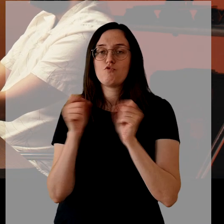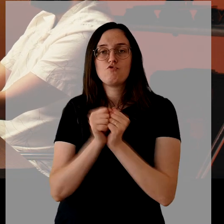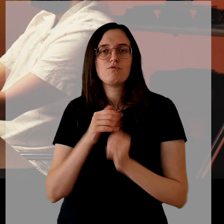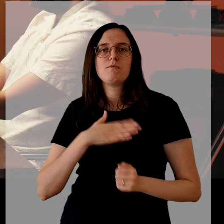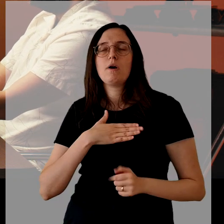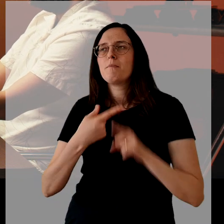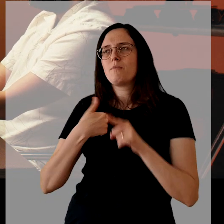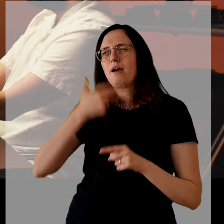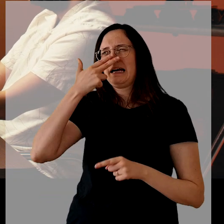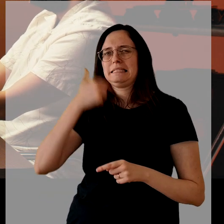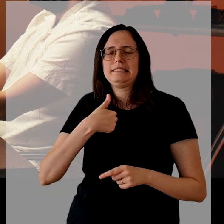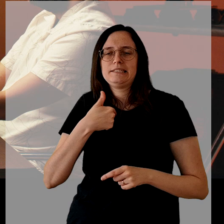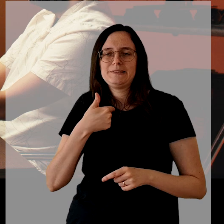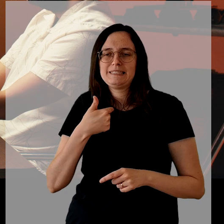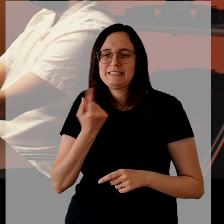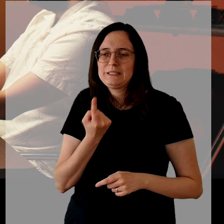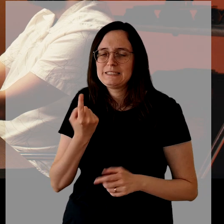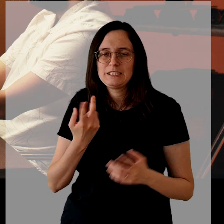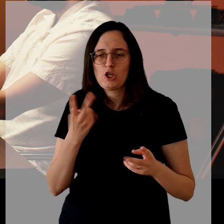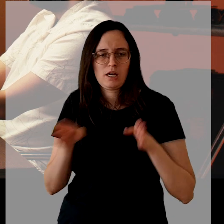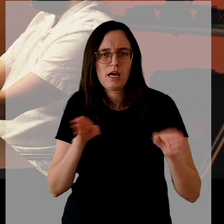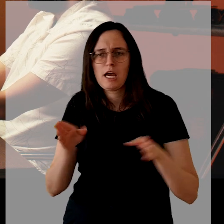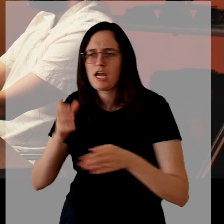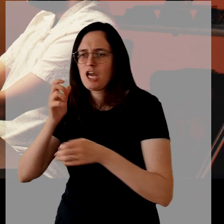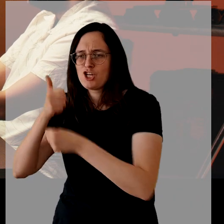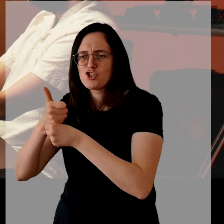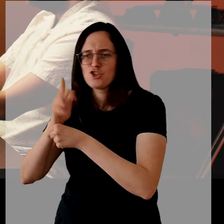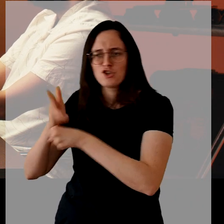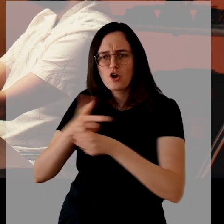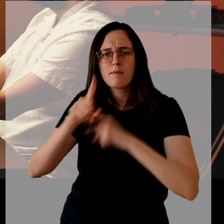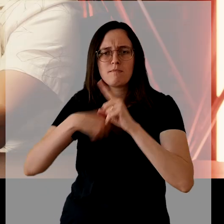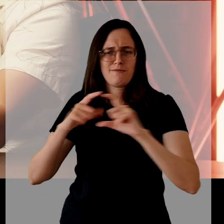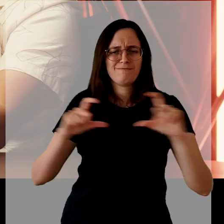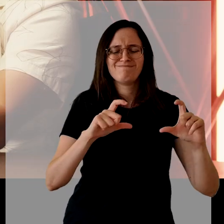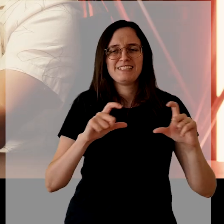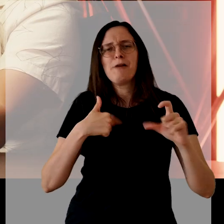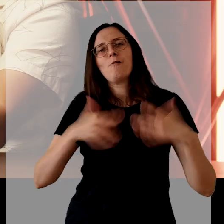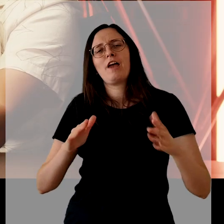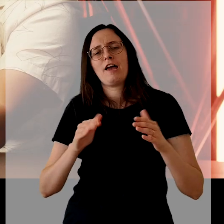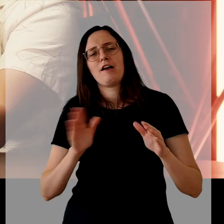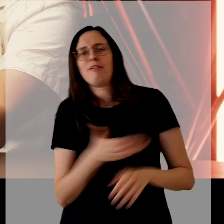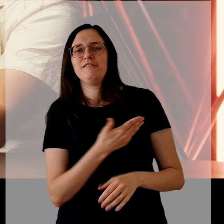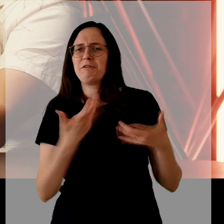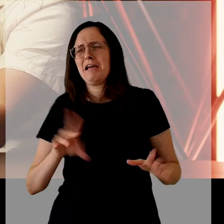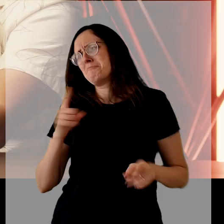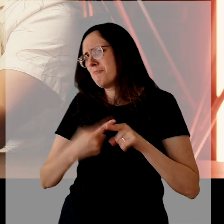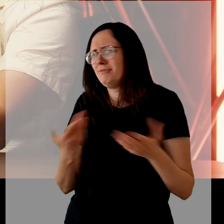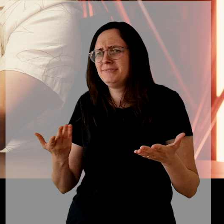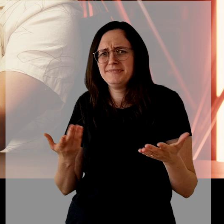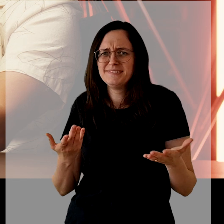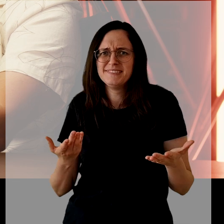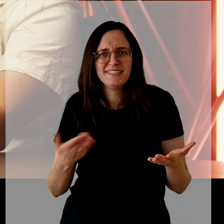fotografia comigo porque eu achei que eu não ia dar conta de fazer as duas coisas junto, assim, sabe? Então, mas também não queria abrir mão disso, porque não fazia sentido abrir mão disso